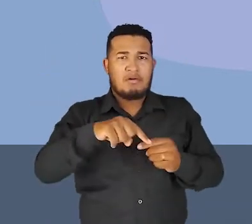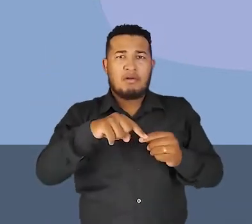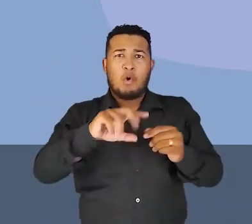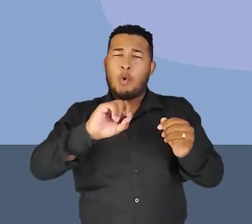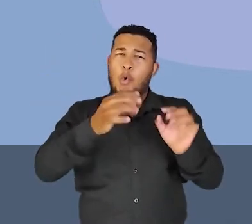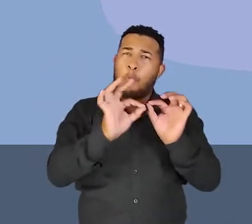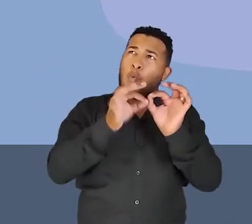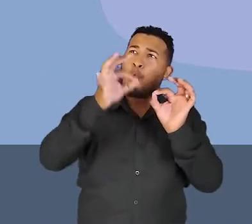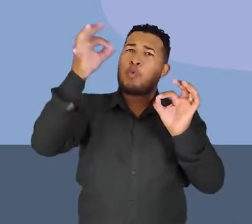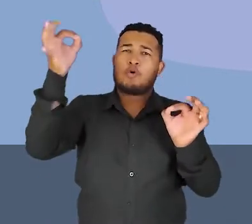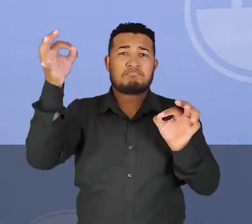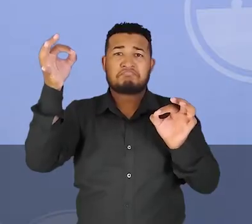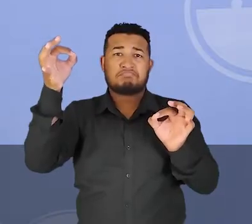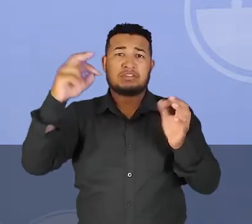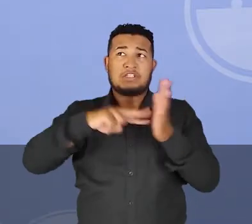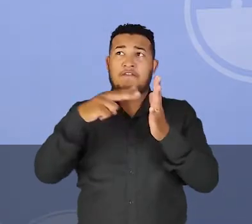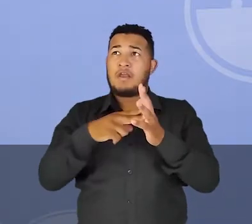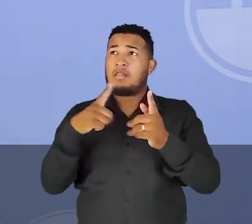afastam dela.